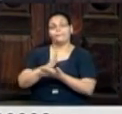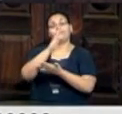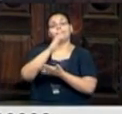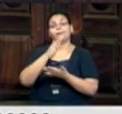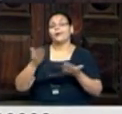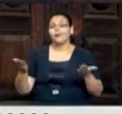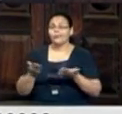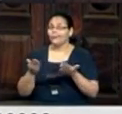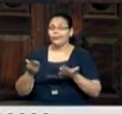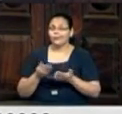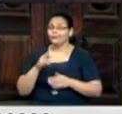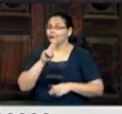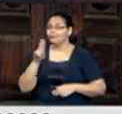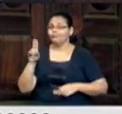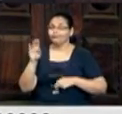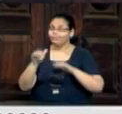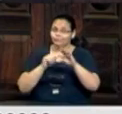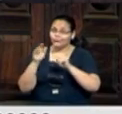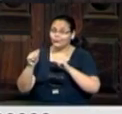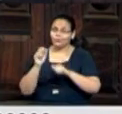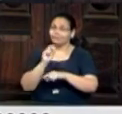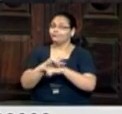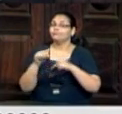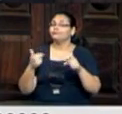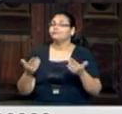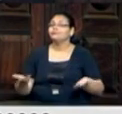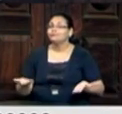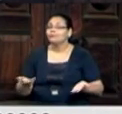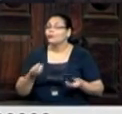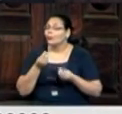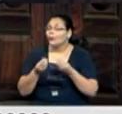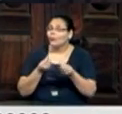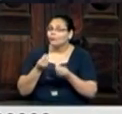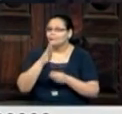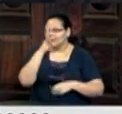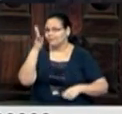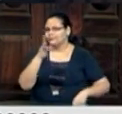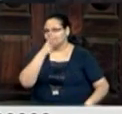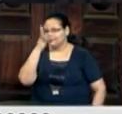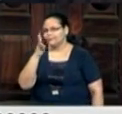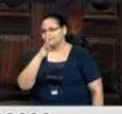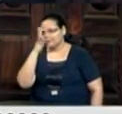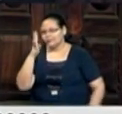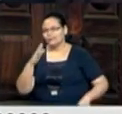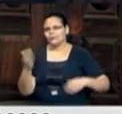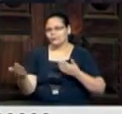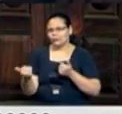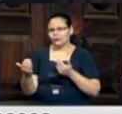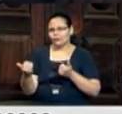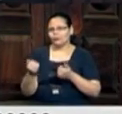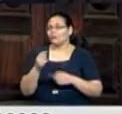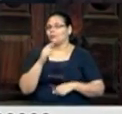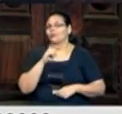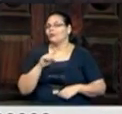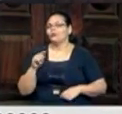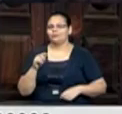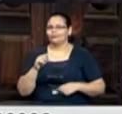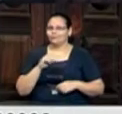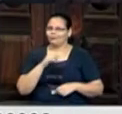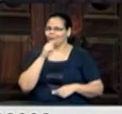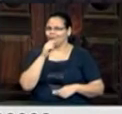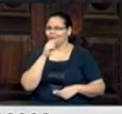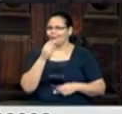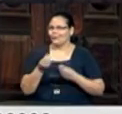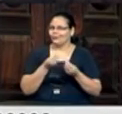agora não foram nomeados. Isto é um absurdo. Isto é um absurdo. Não tem justificativa. Então